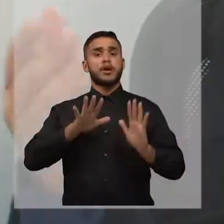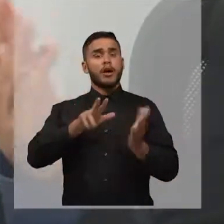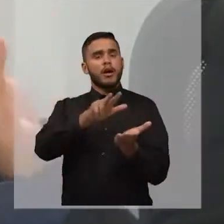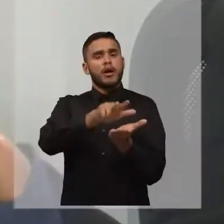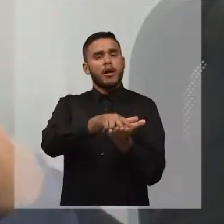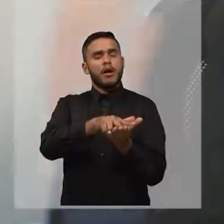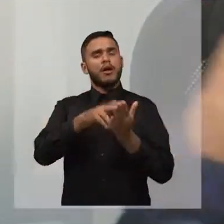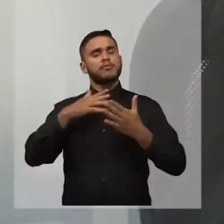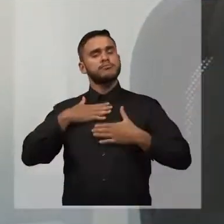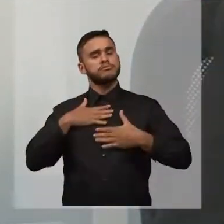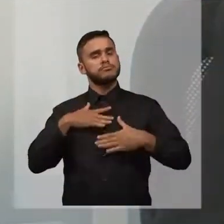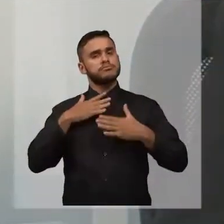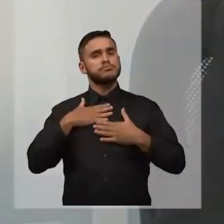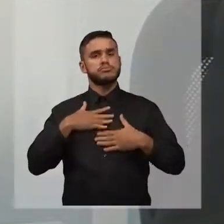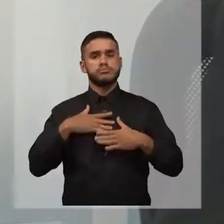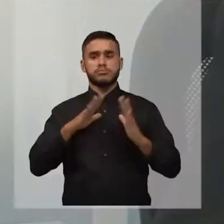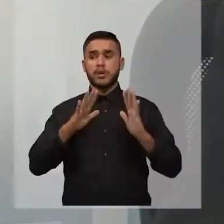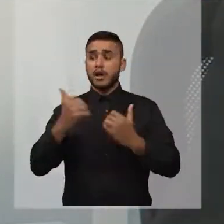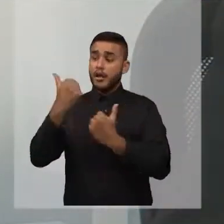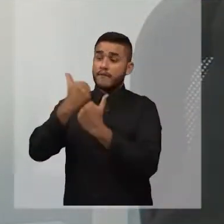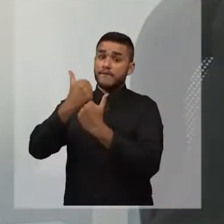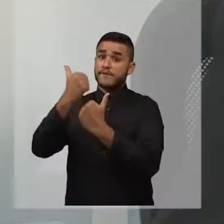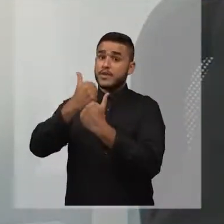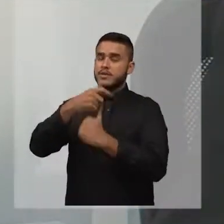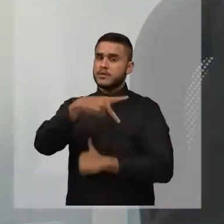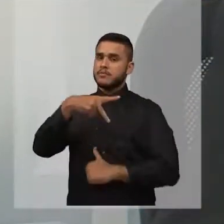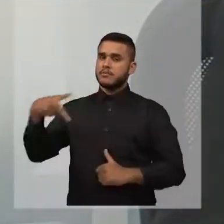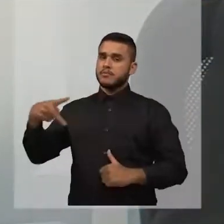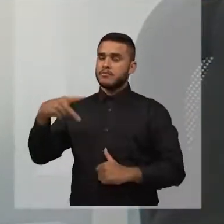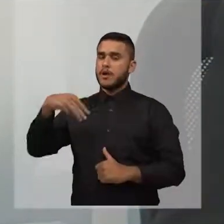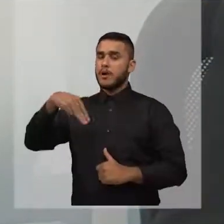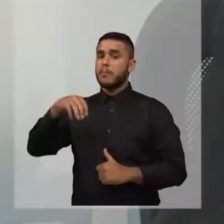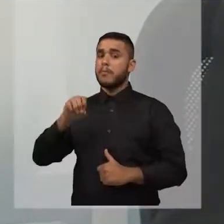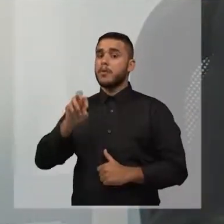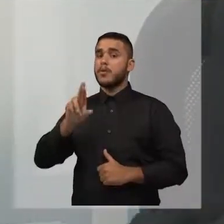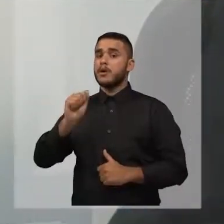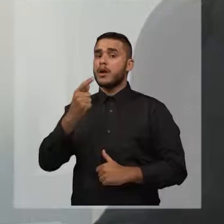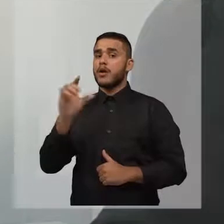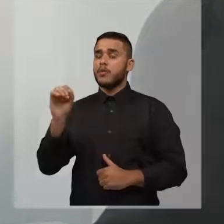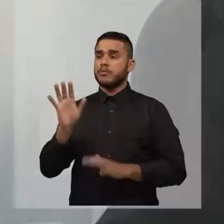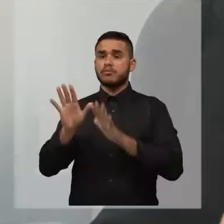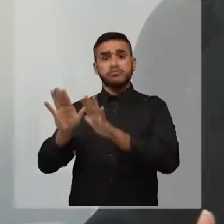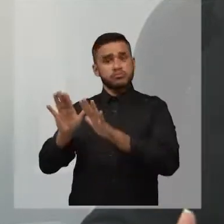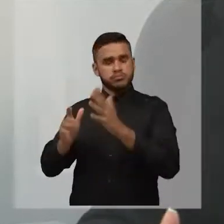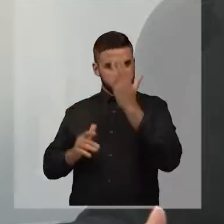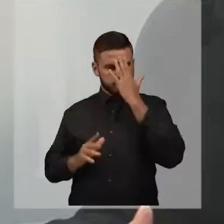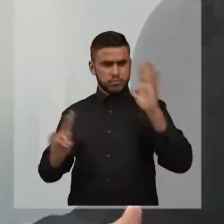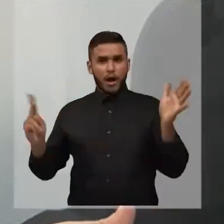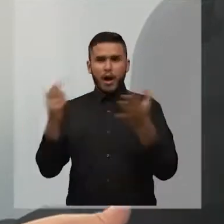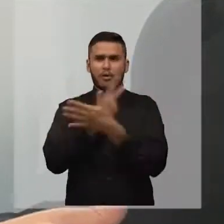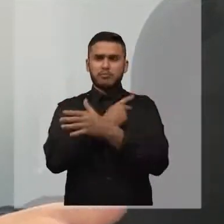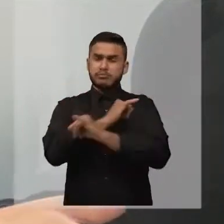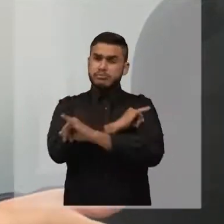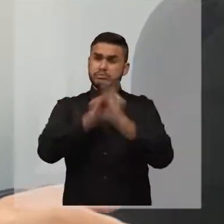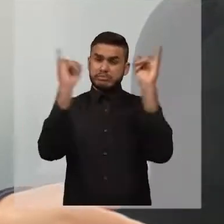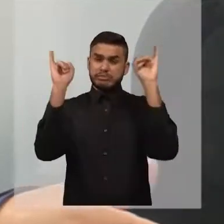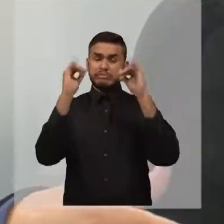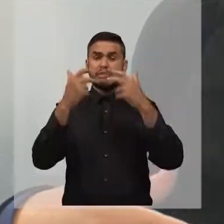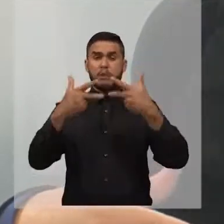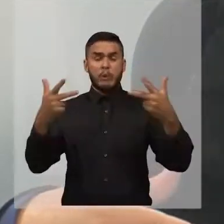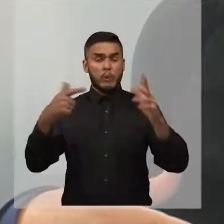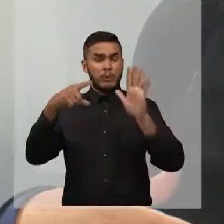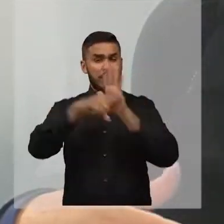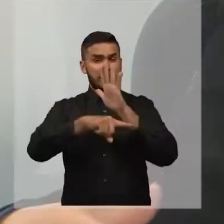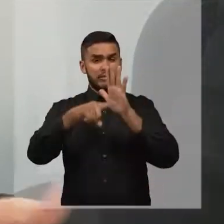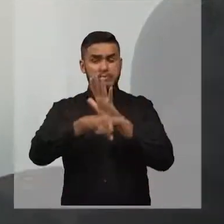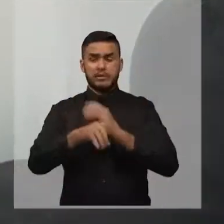passar o bastão para o vice-presidente. Quando viesse à tona todo esse processo negativo